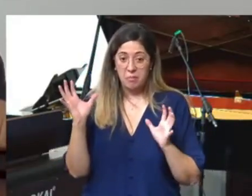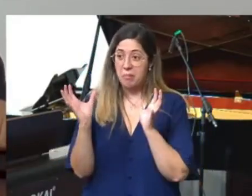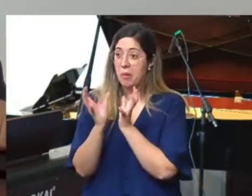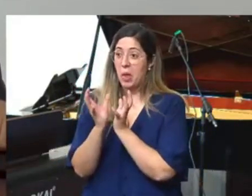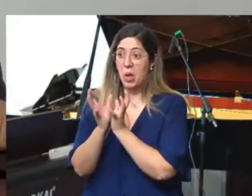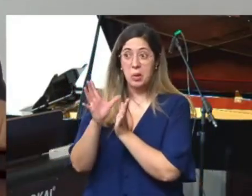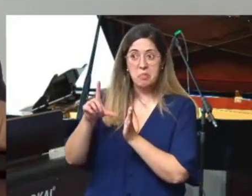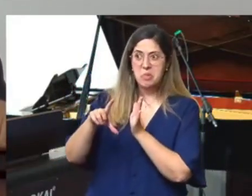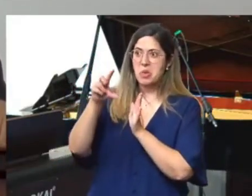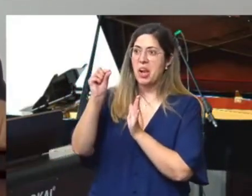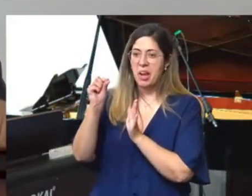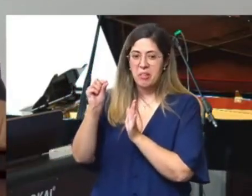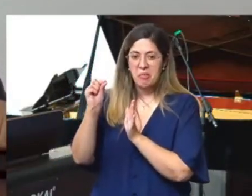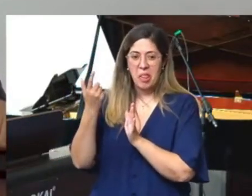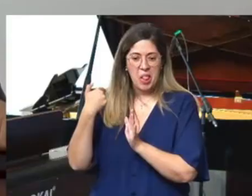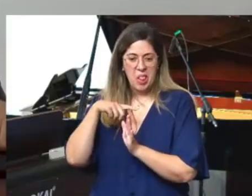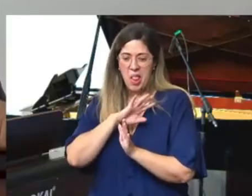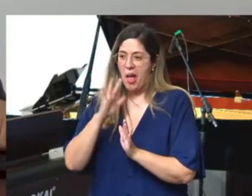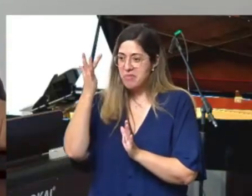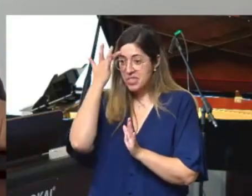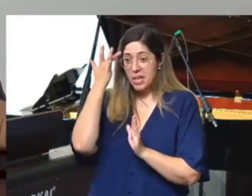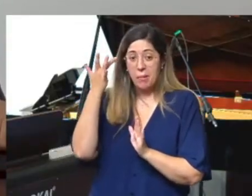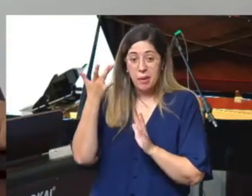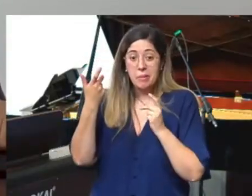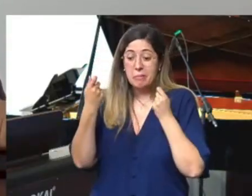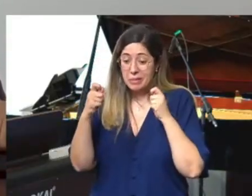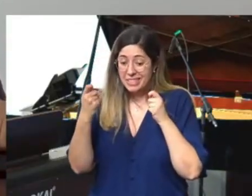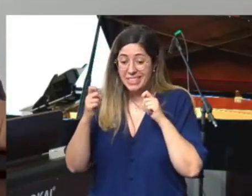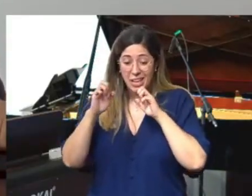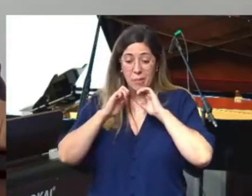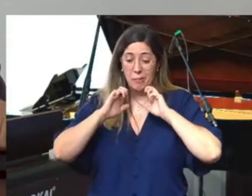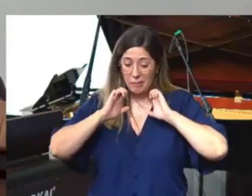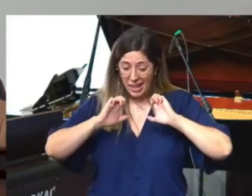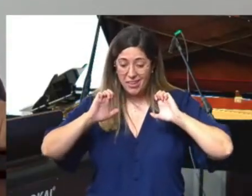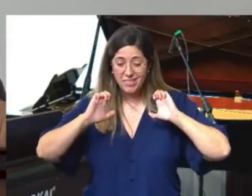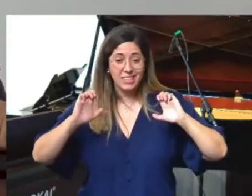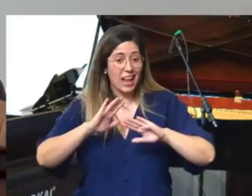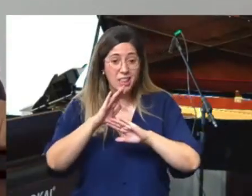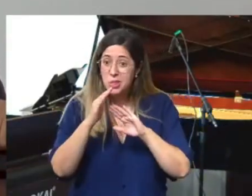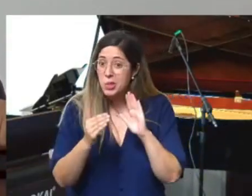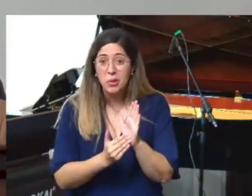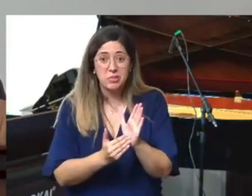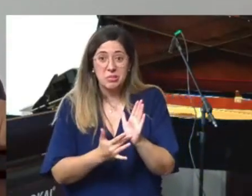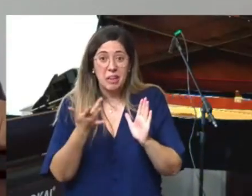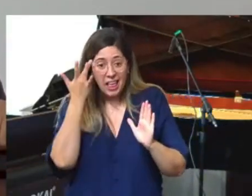a pregarmos a mensagem do Evangelho a toda criatura.